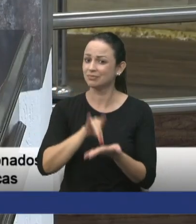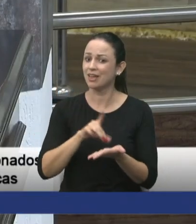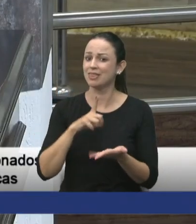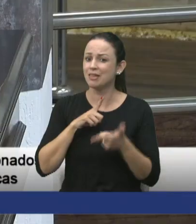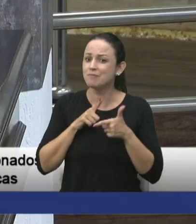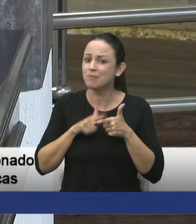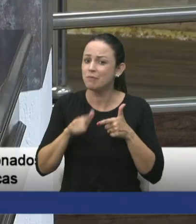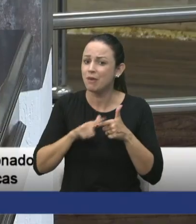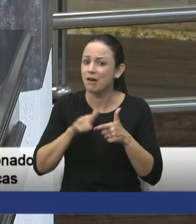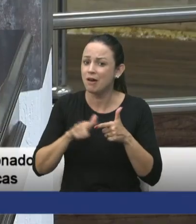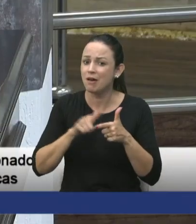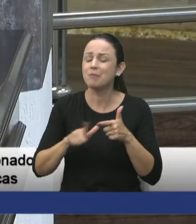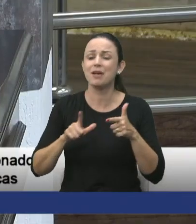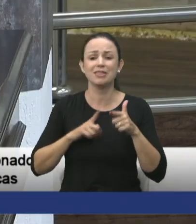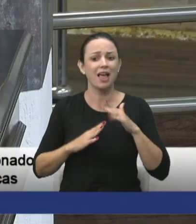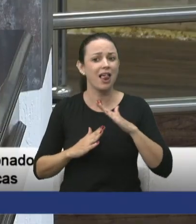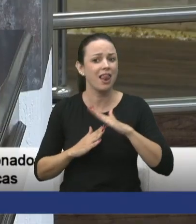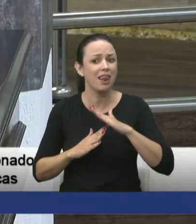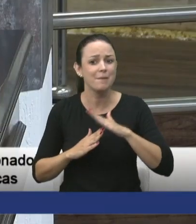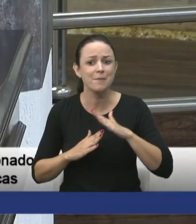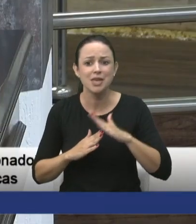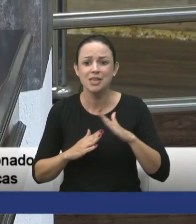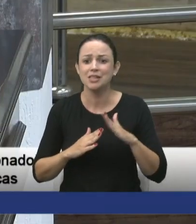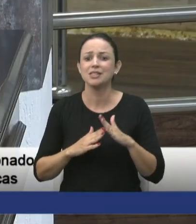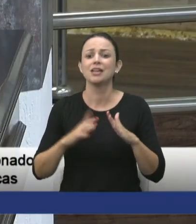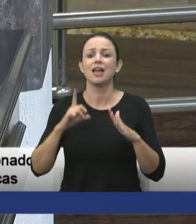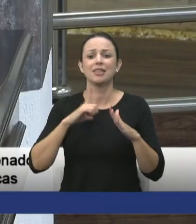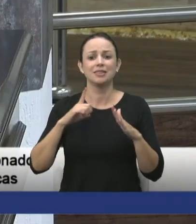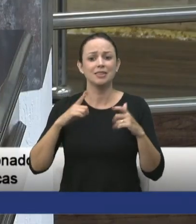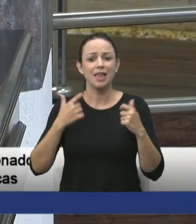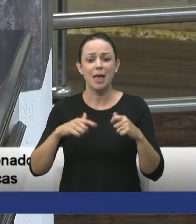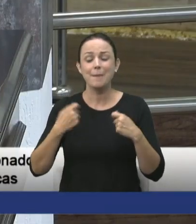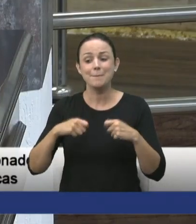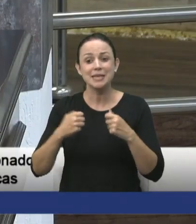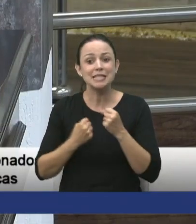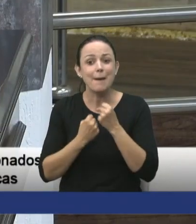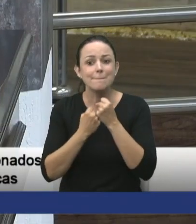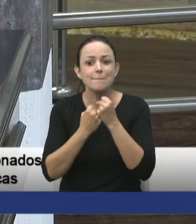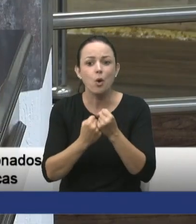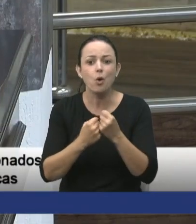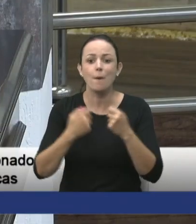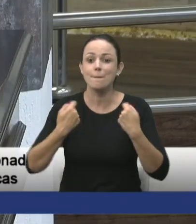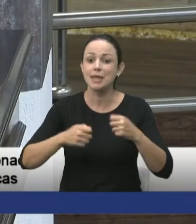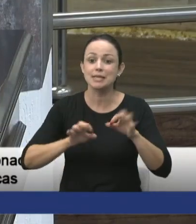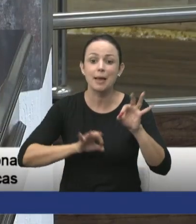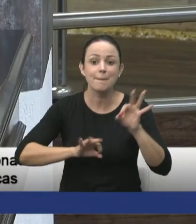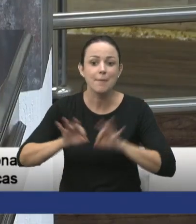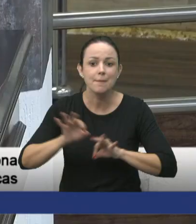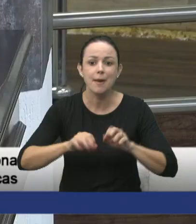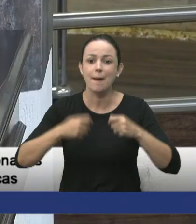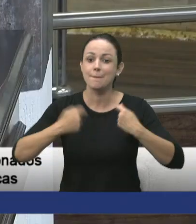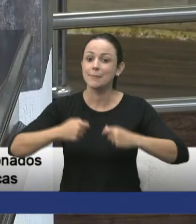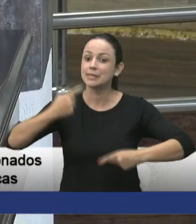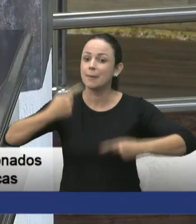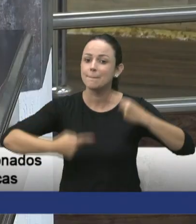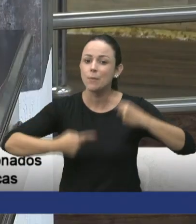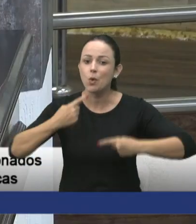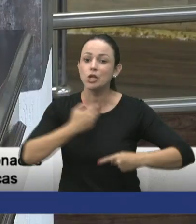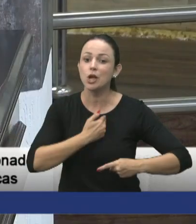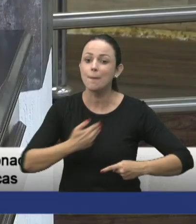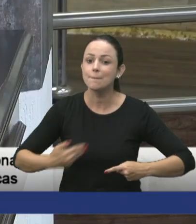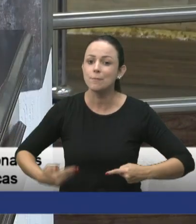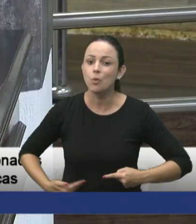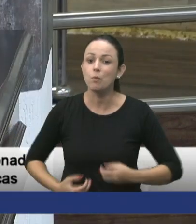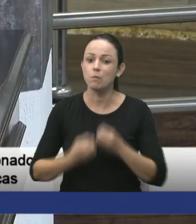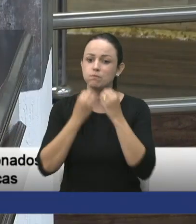existem limitações que exigem apoio, preparo e políticas públicas eficazes. Mas